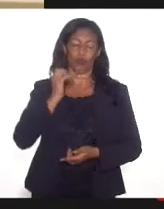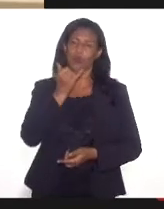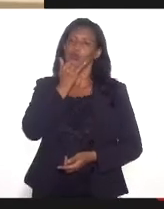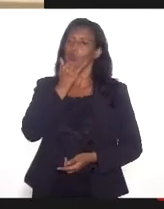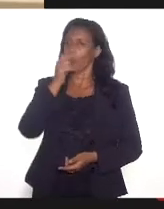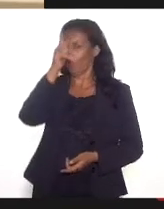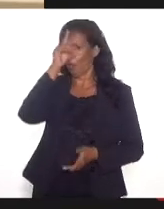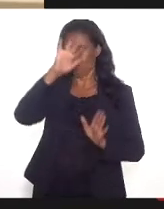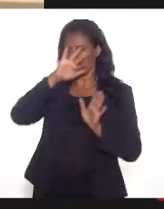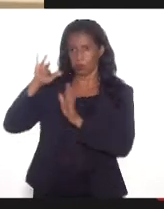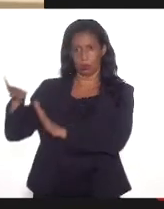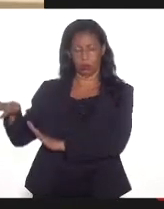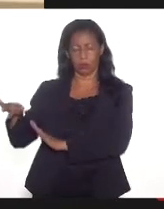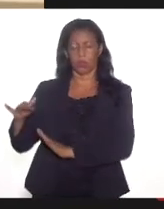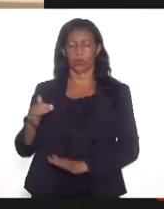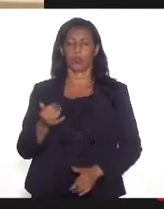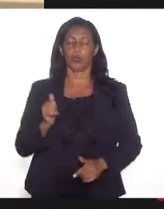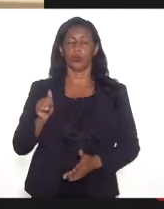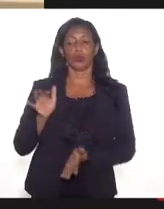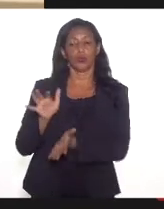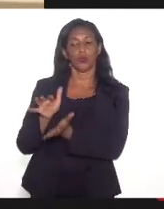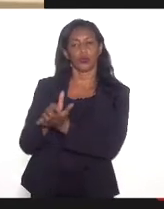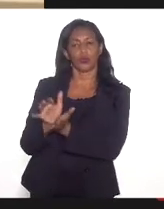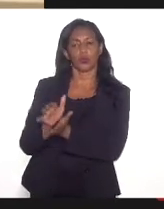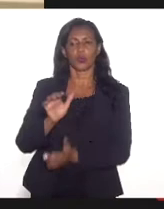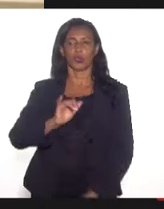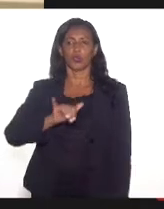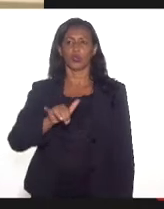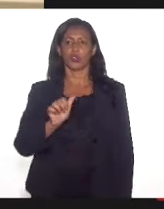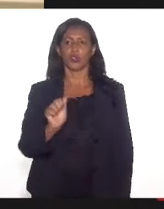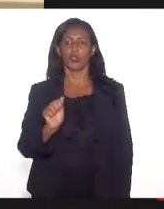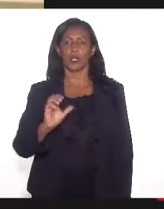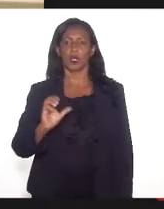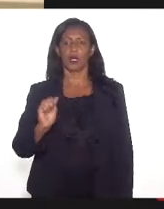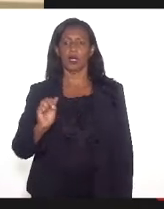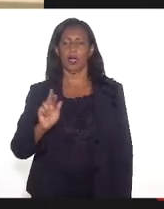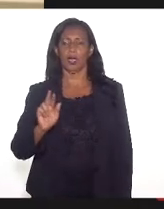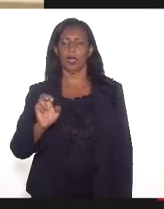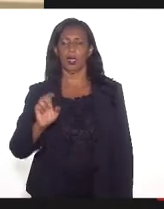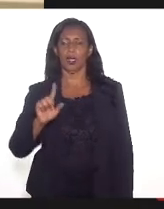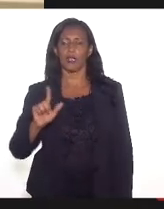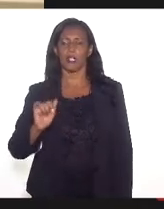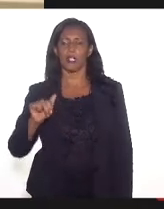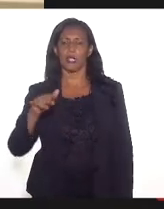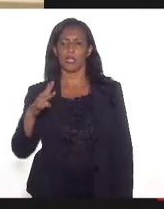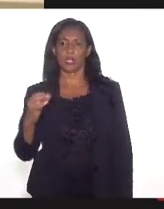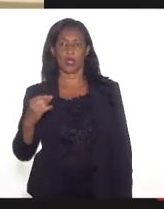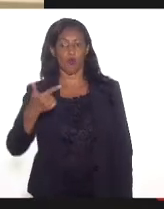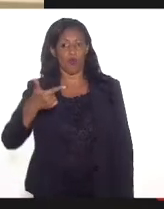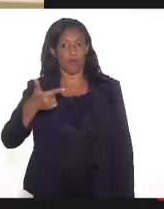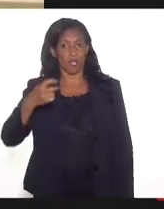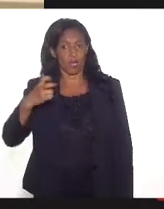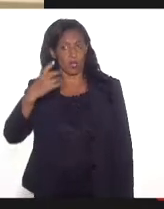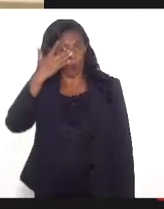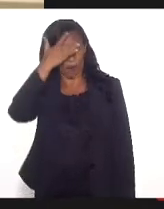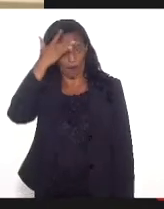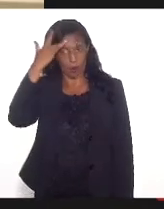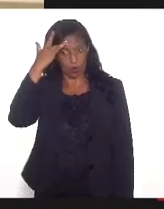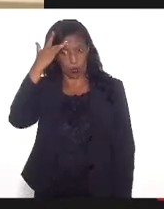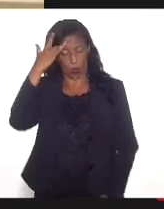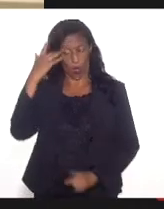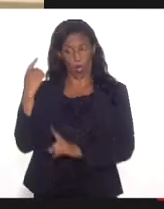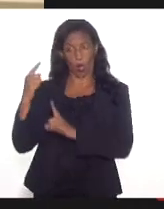não, desculpe, no Jacarezinho, deixando 25 pessoas mortas, entre elas